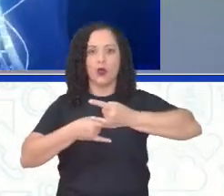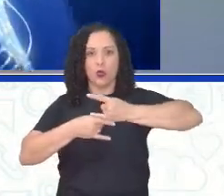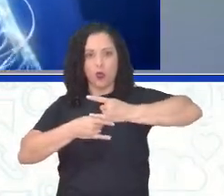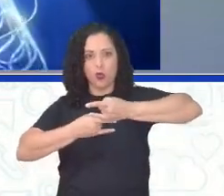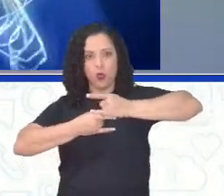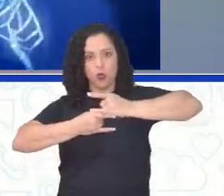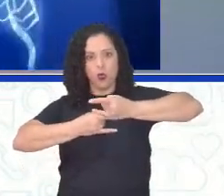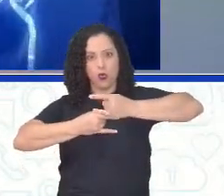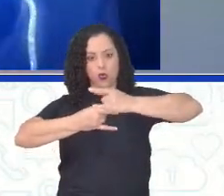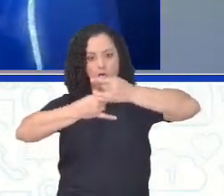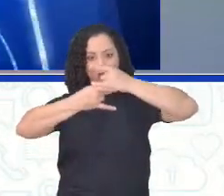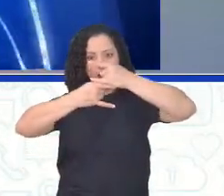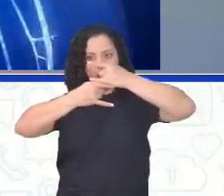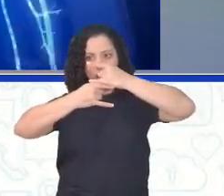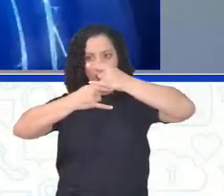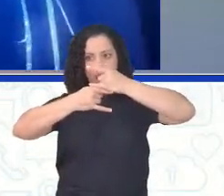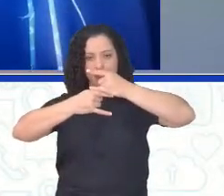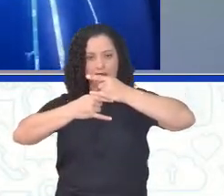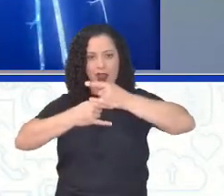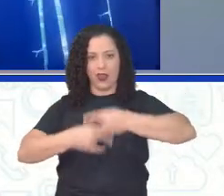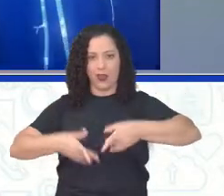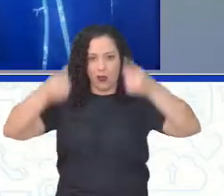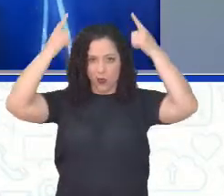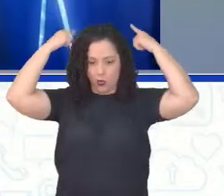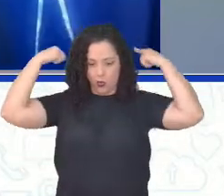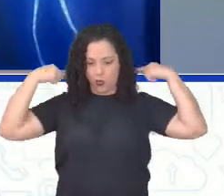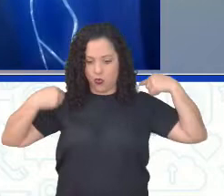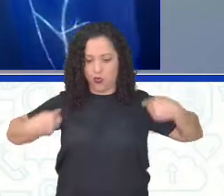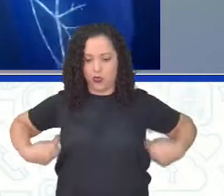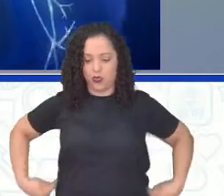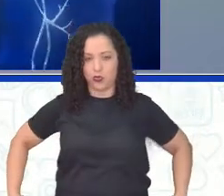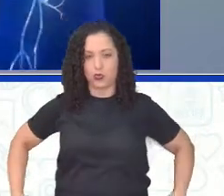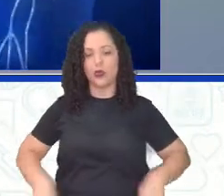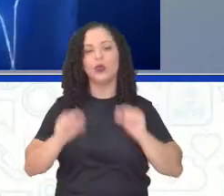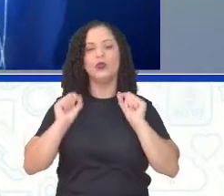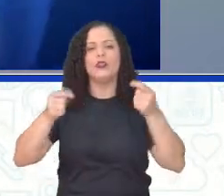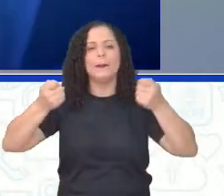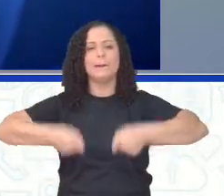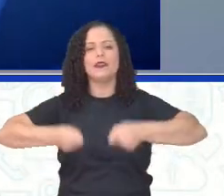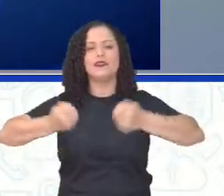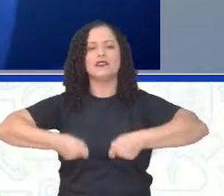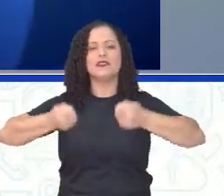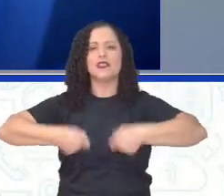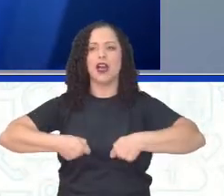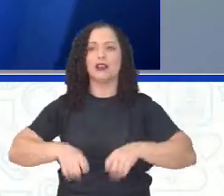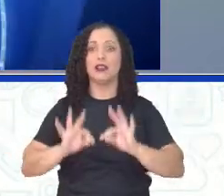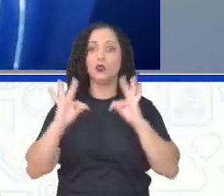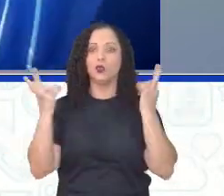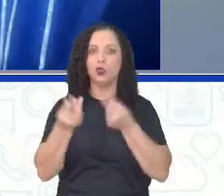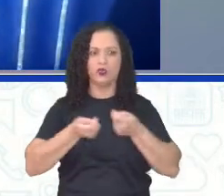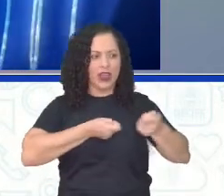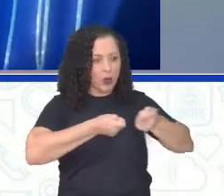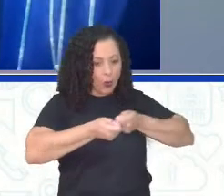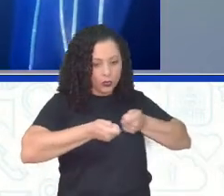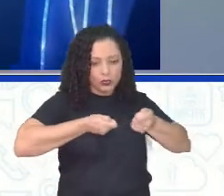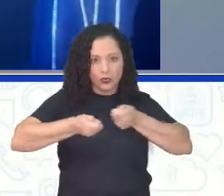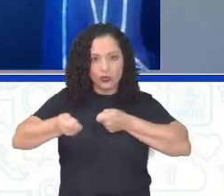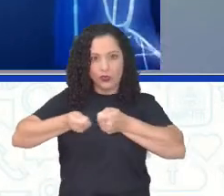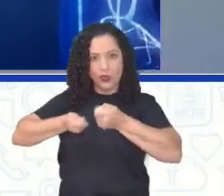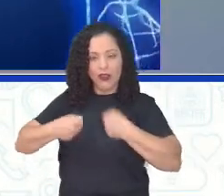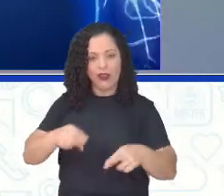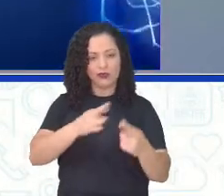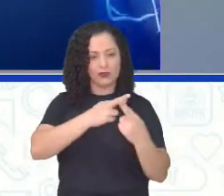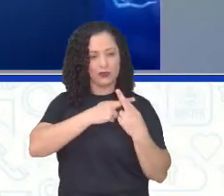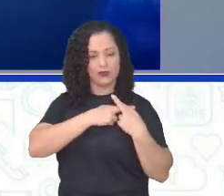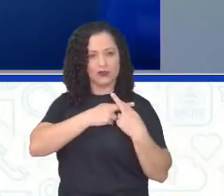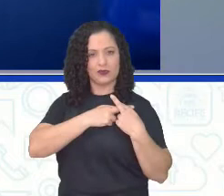de todos esses sistemas que nós vimos, agora a gente precisa de um sistema que possa coordenar, que eles sejam